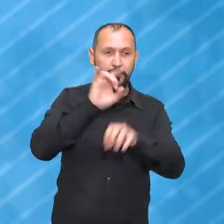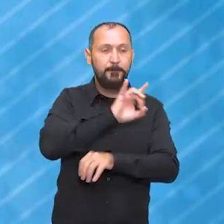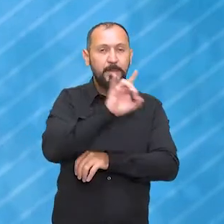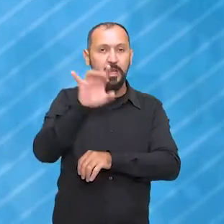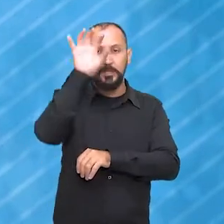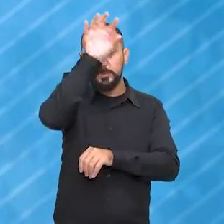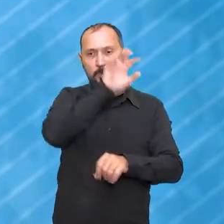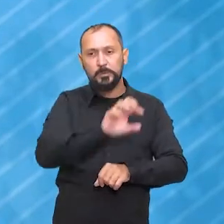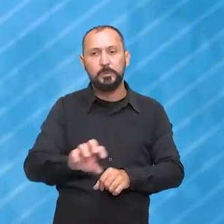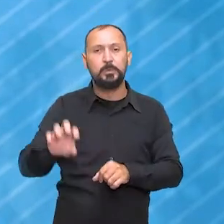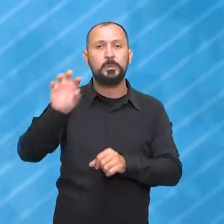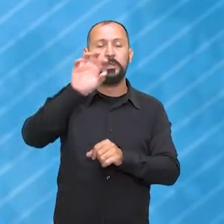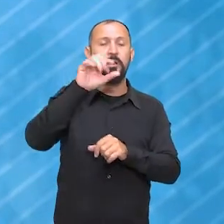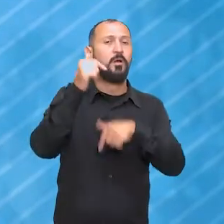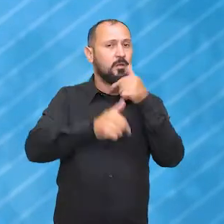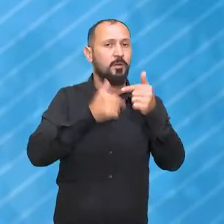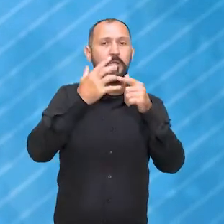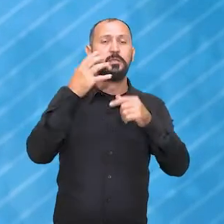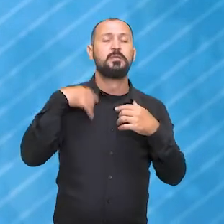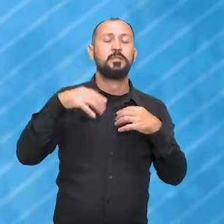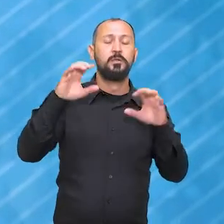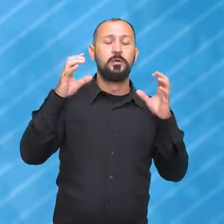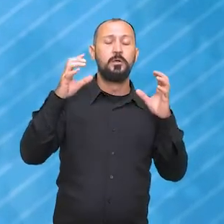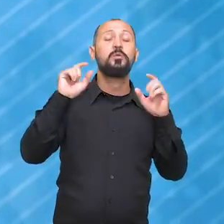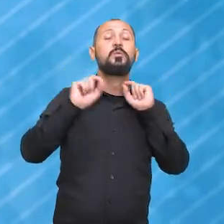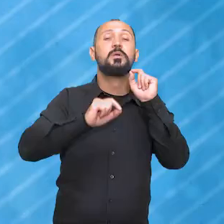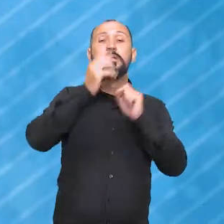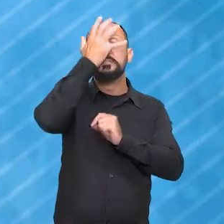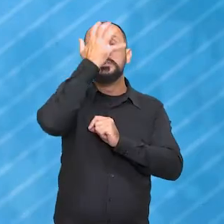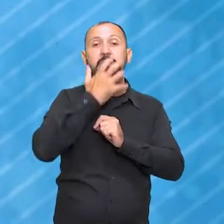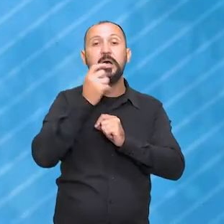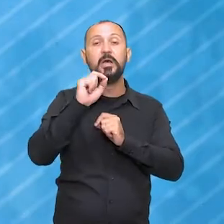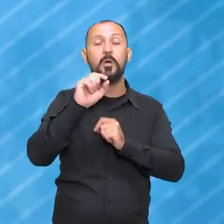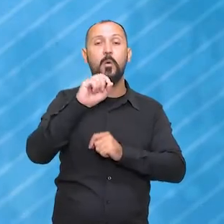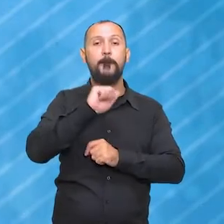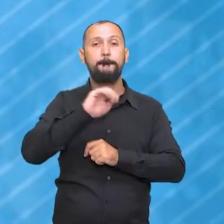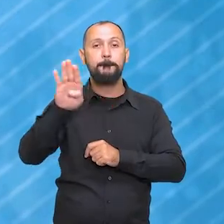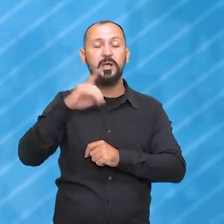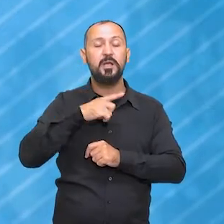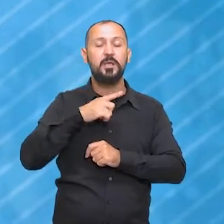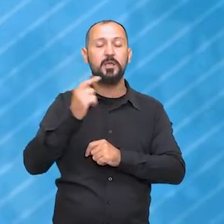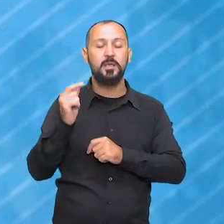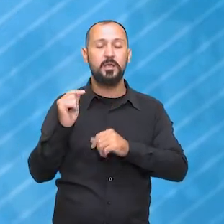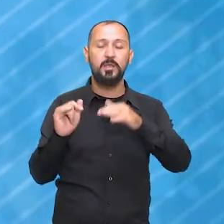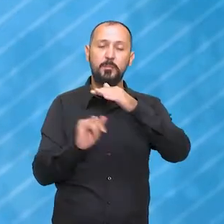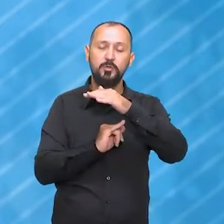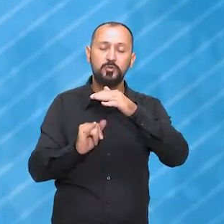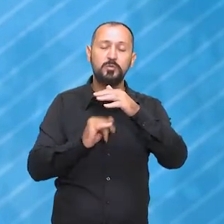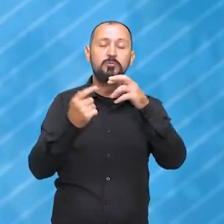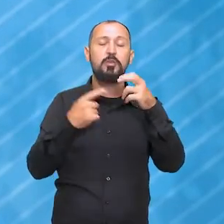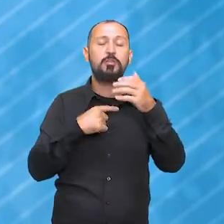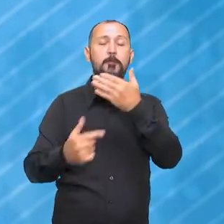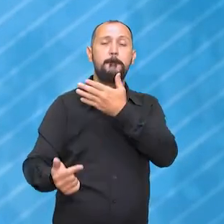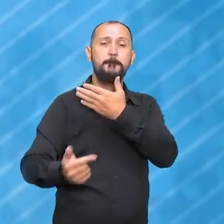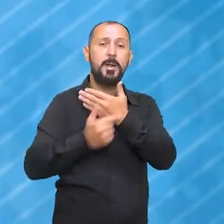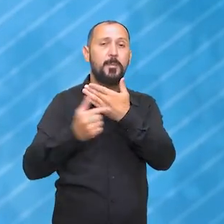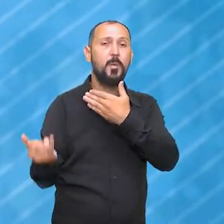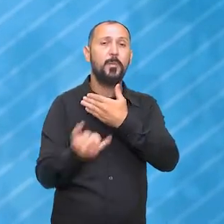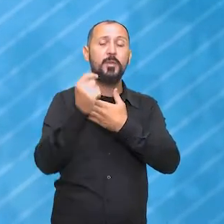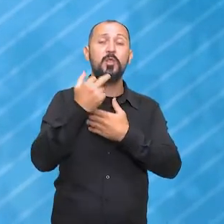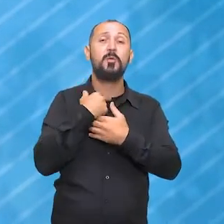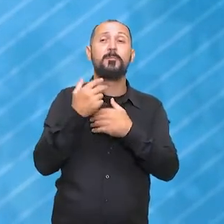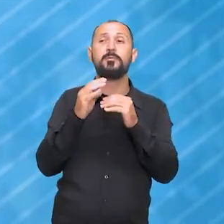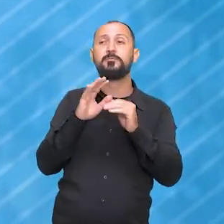das seccionais. Então, é um trabalho muito sério que precisa, a OAB tem um papel institucional importante de não deixar essas